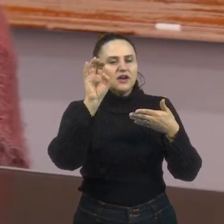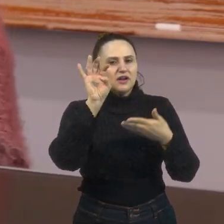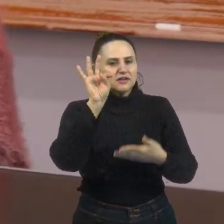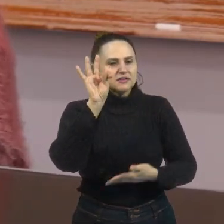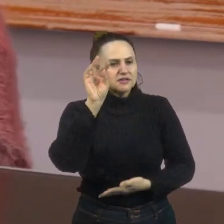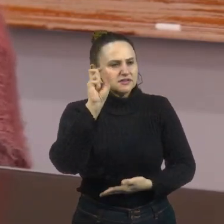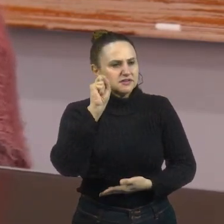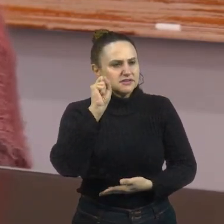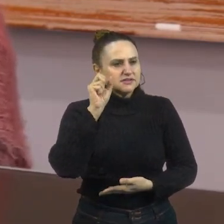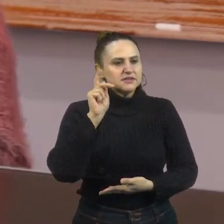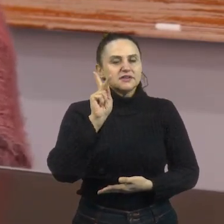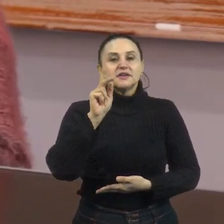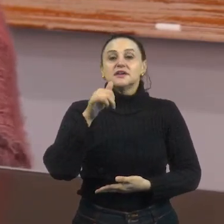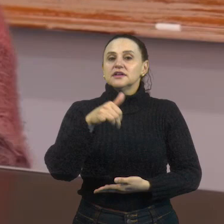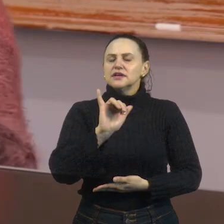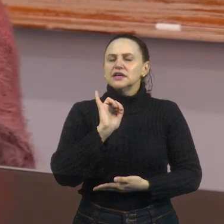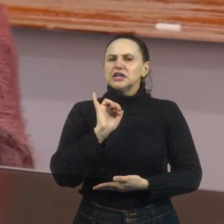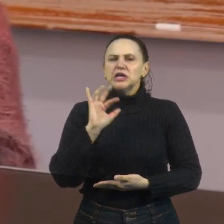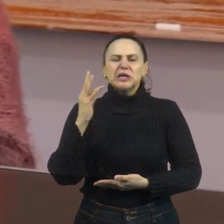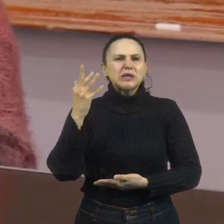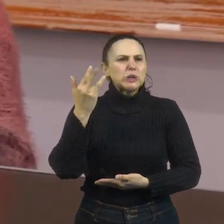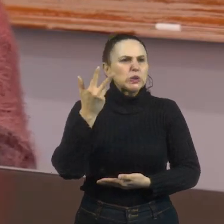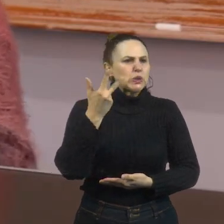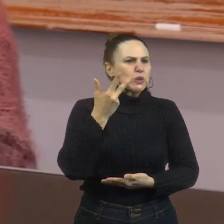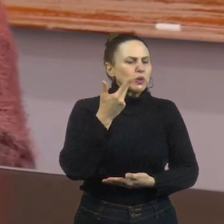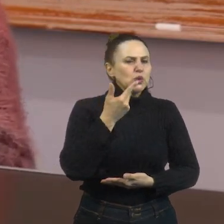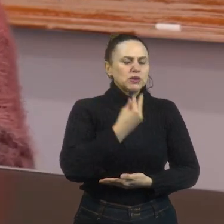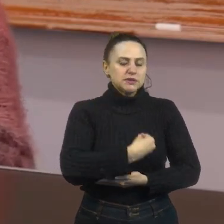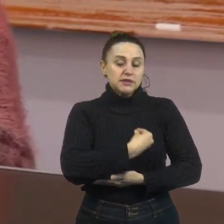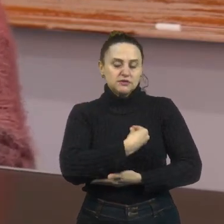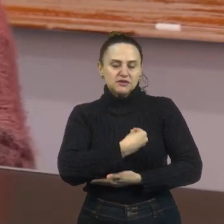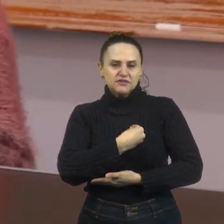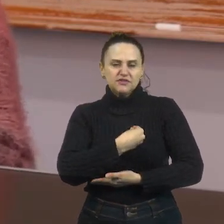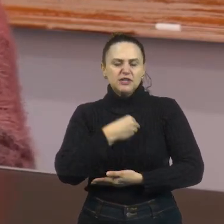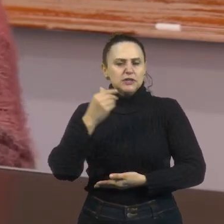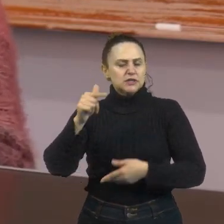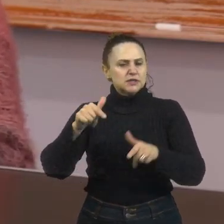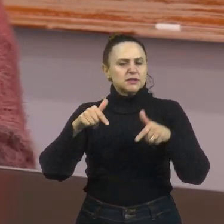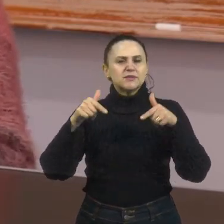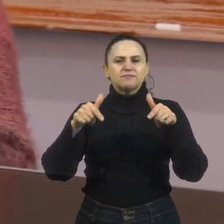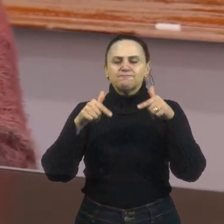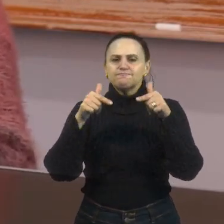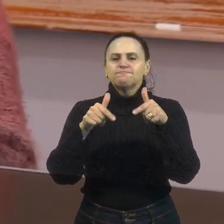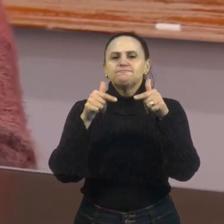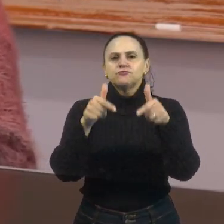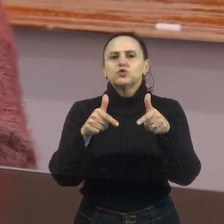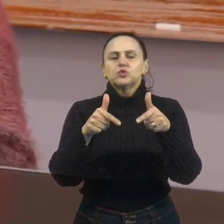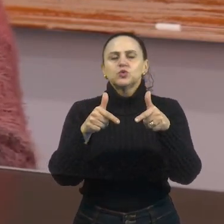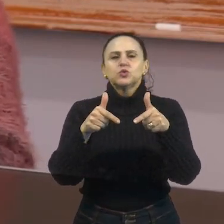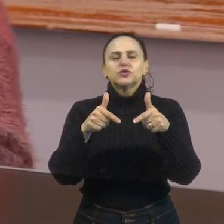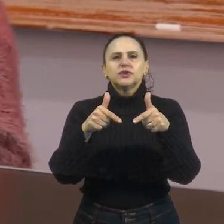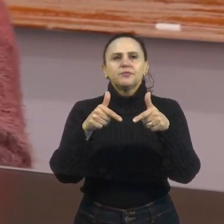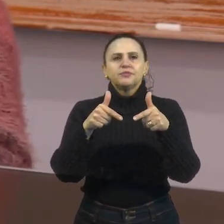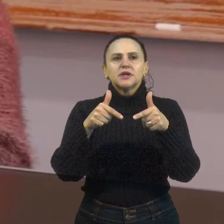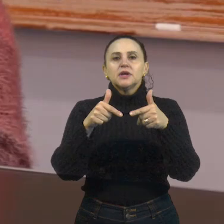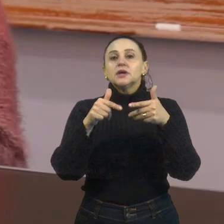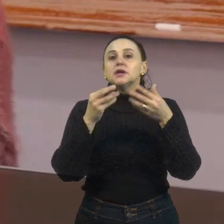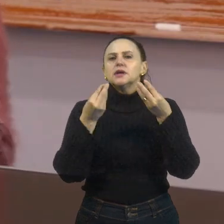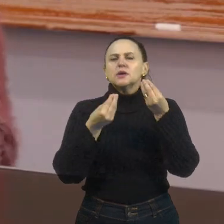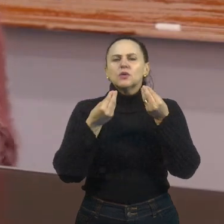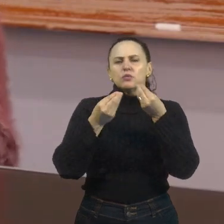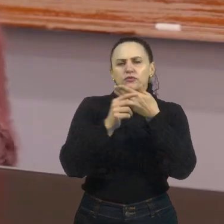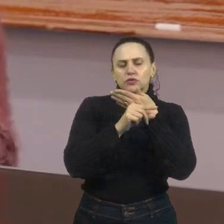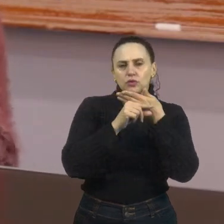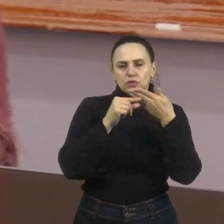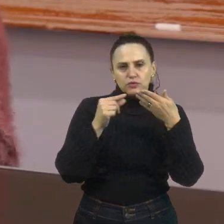que é tão importante, de luta mesmo, e do quanto ele foi um autor essencial para a